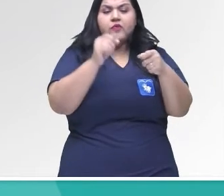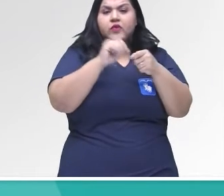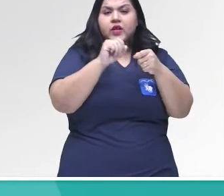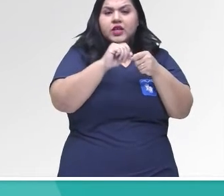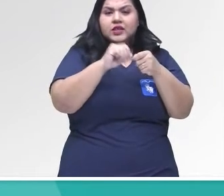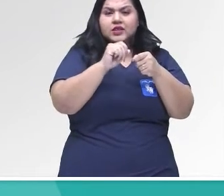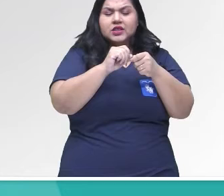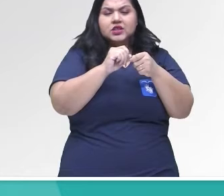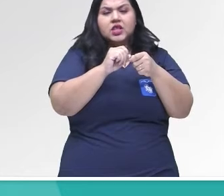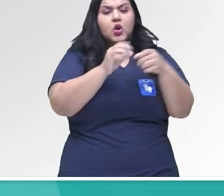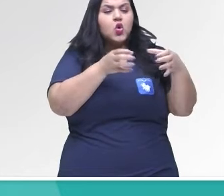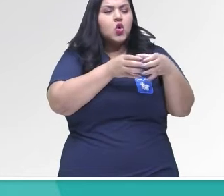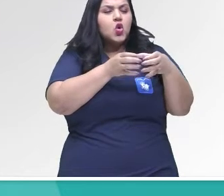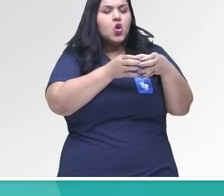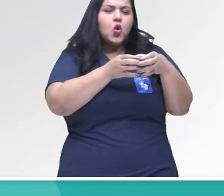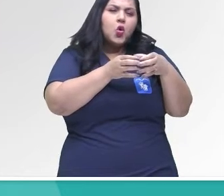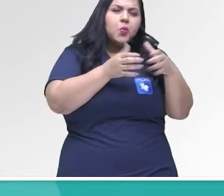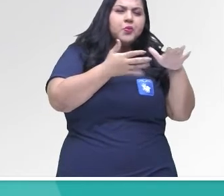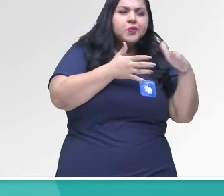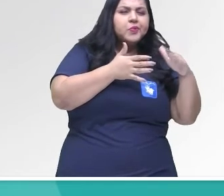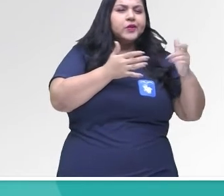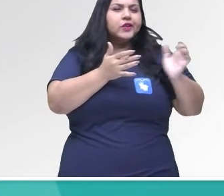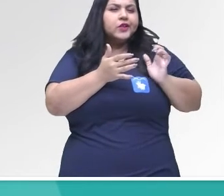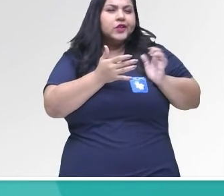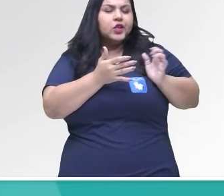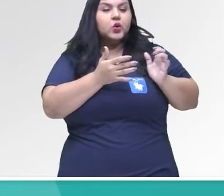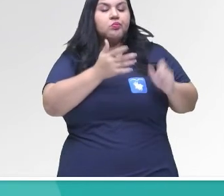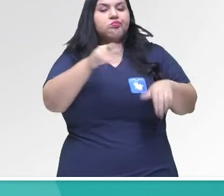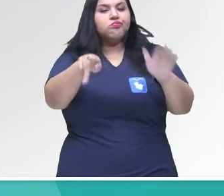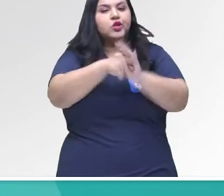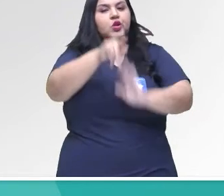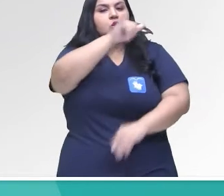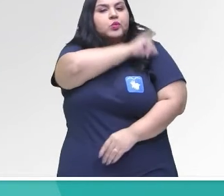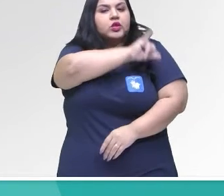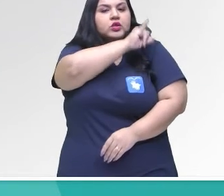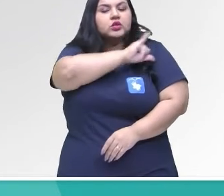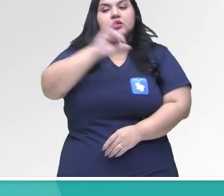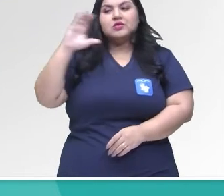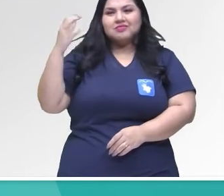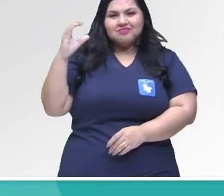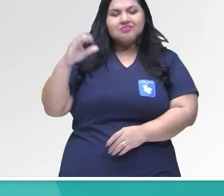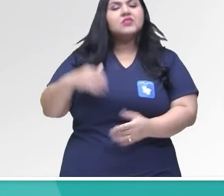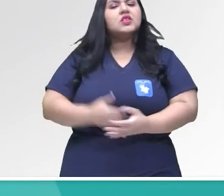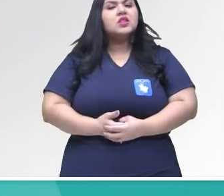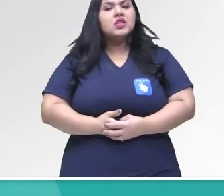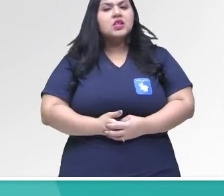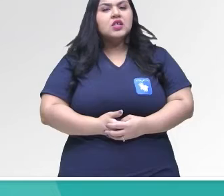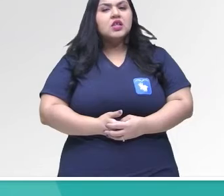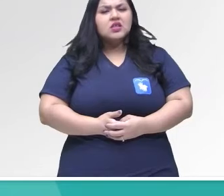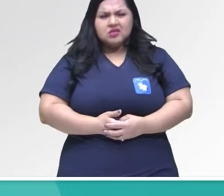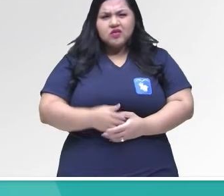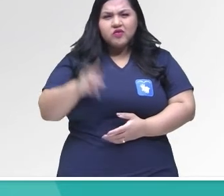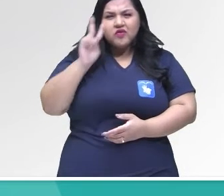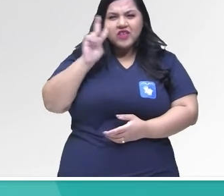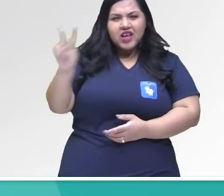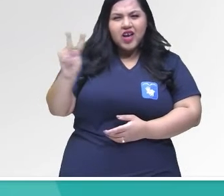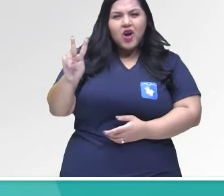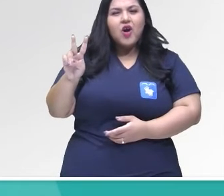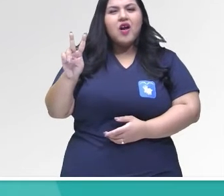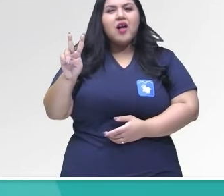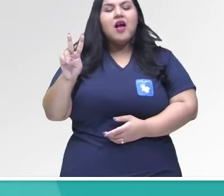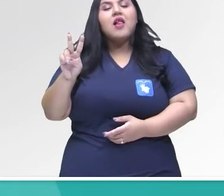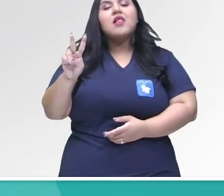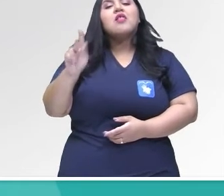da classe média alta do Rio de Janeiro, entre Copacabana e etc. Quem nunca ouviu falar da Garota de